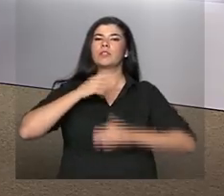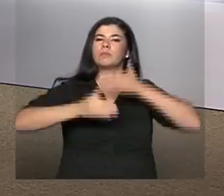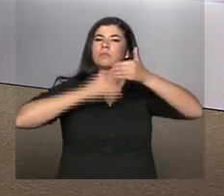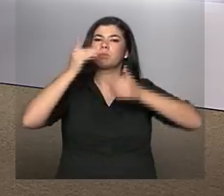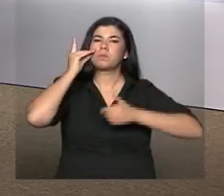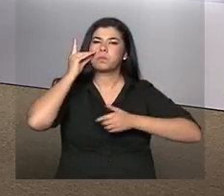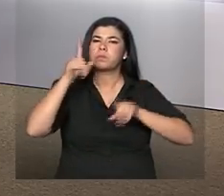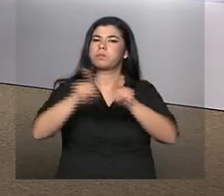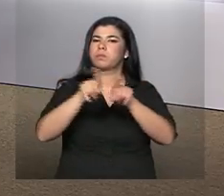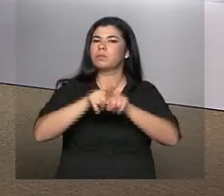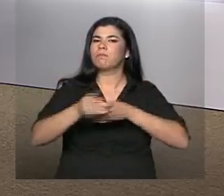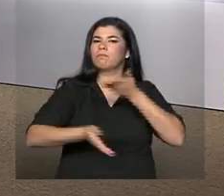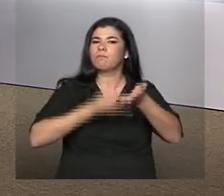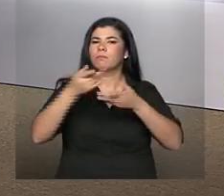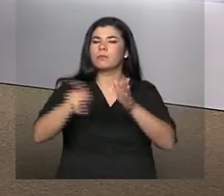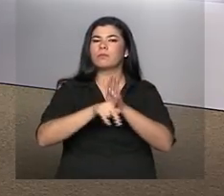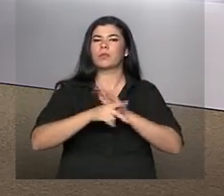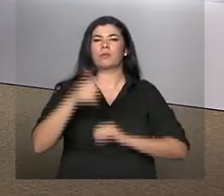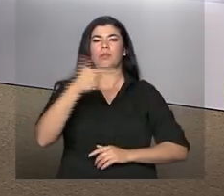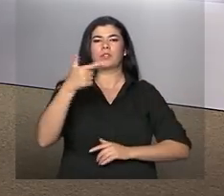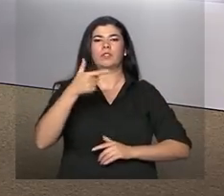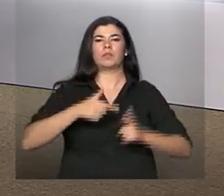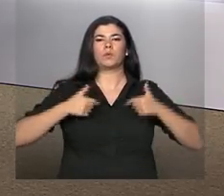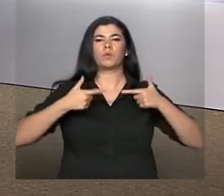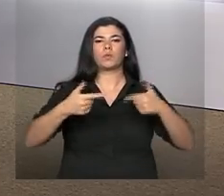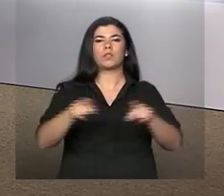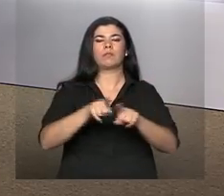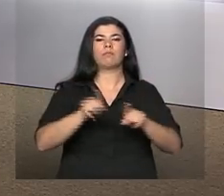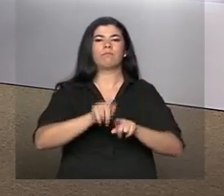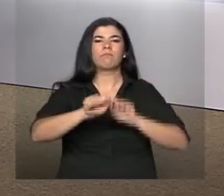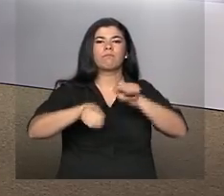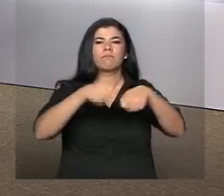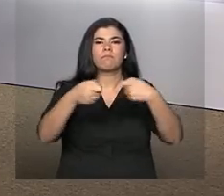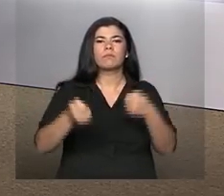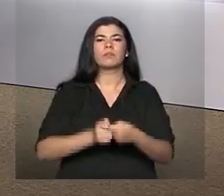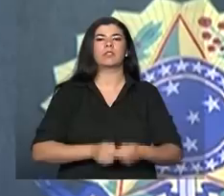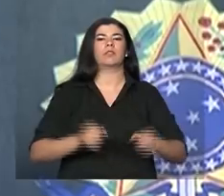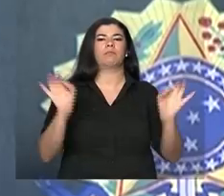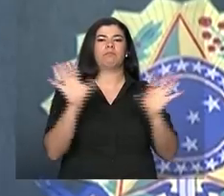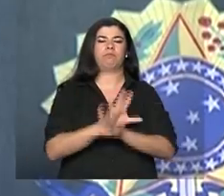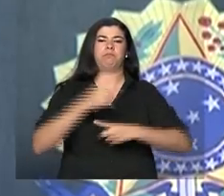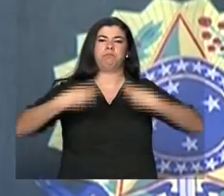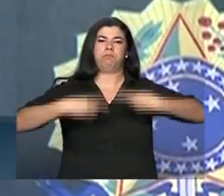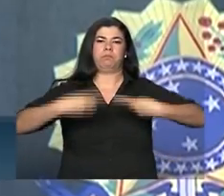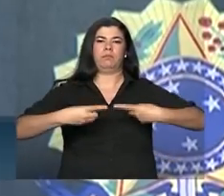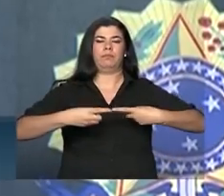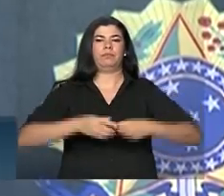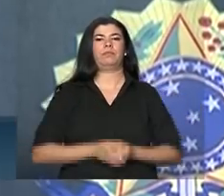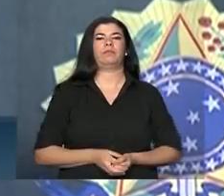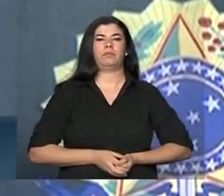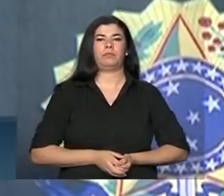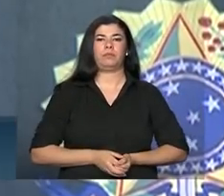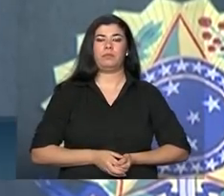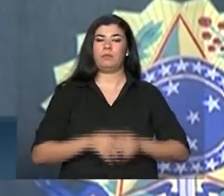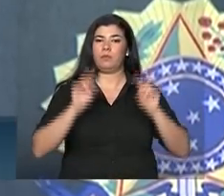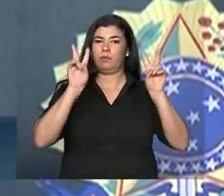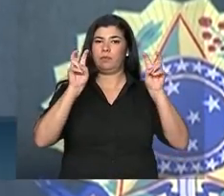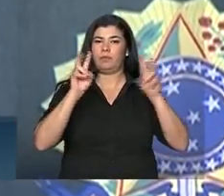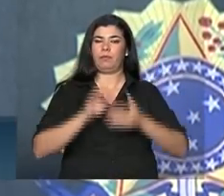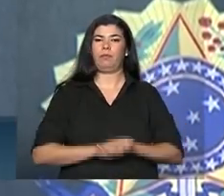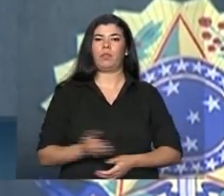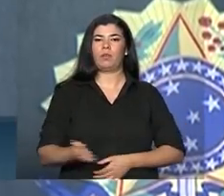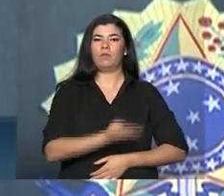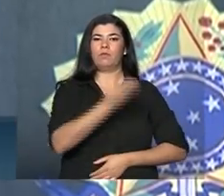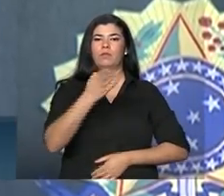tropas alemãs durante a Segunda Guerra Mundial, que marcou o fim da disputa. Caros integrantes do Exército